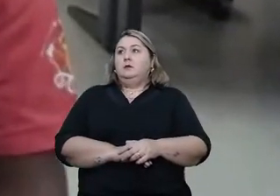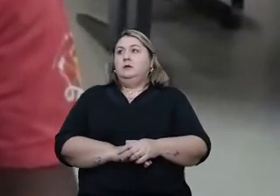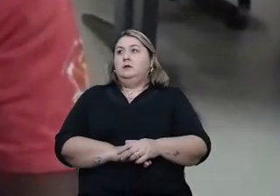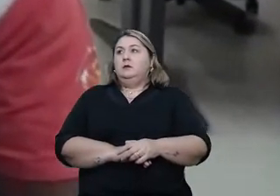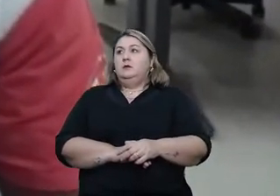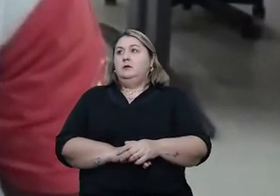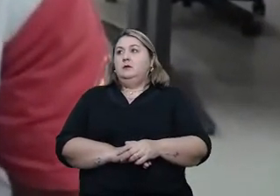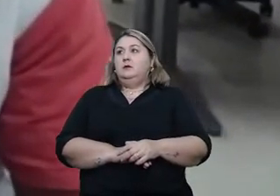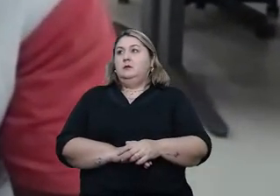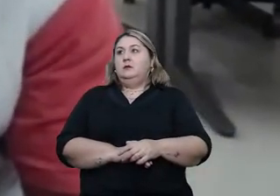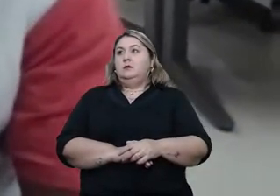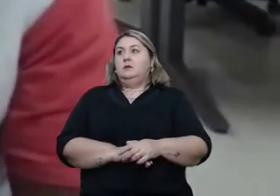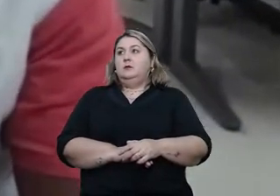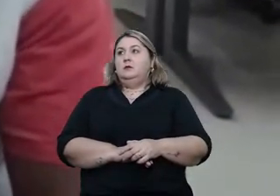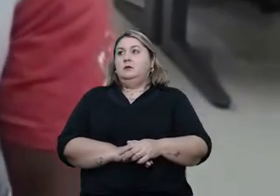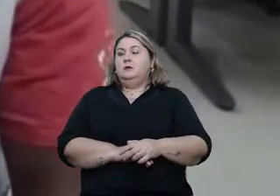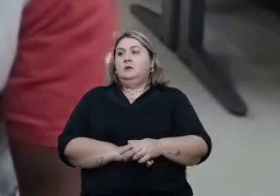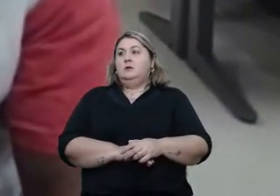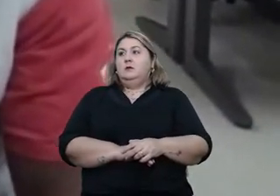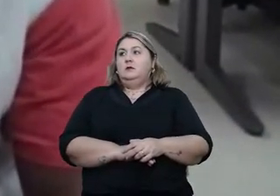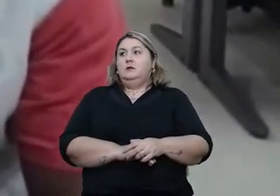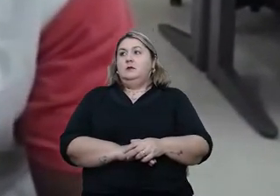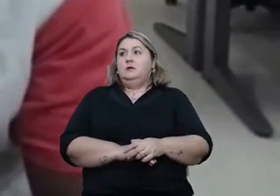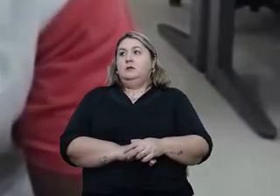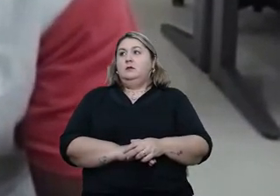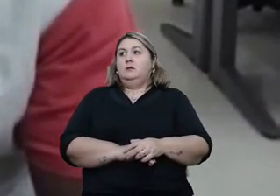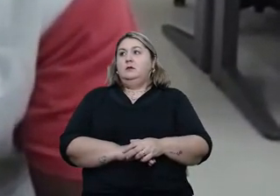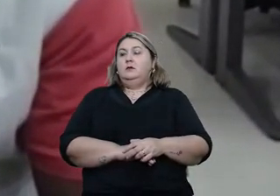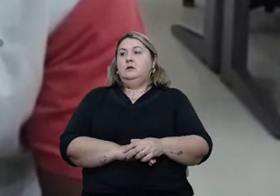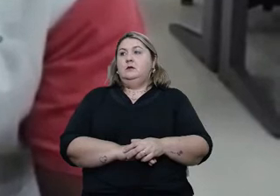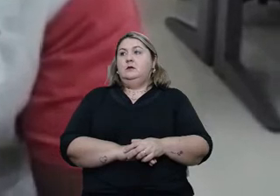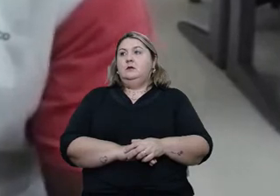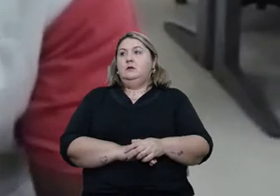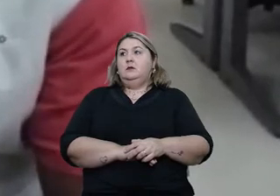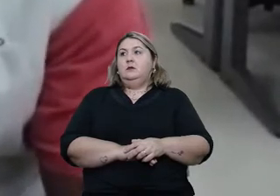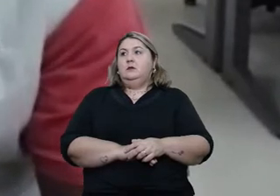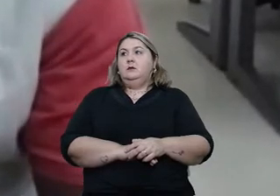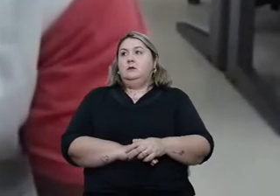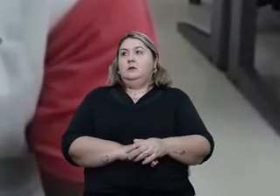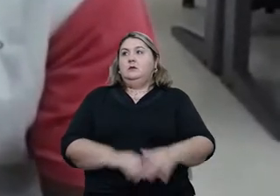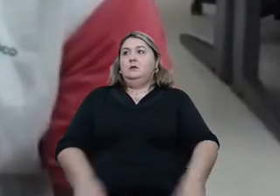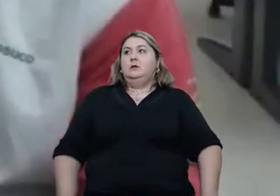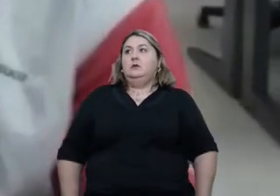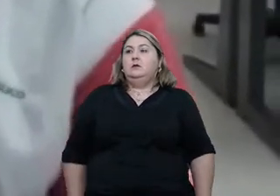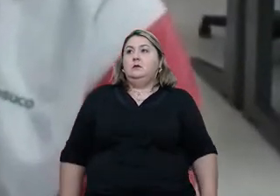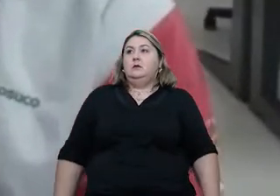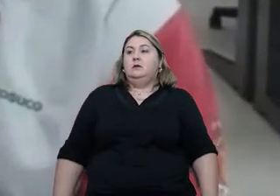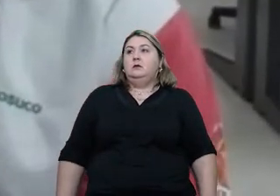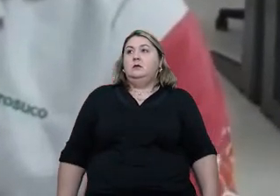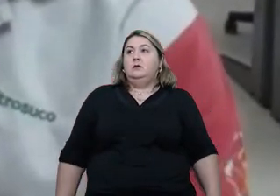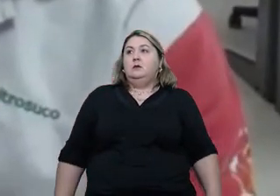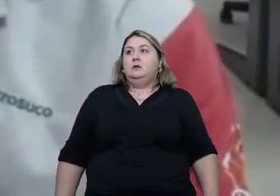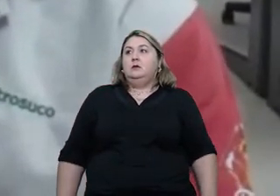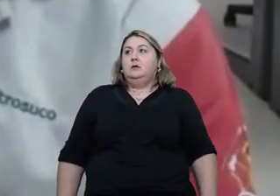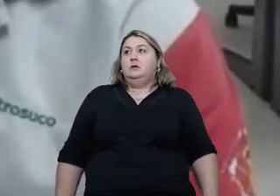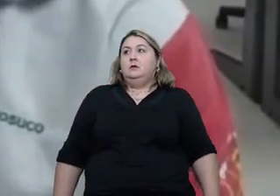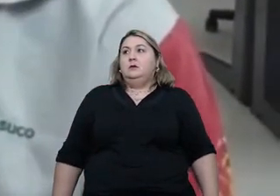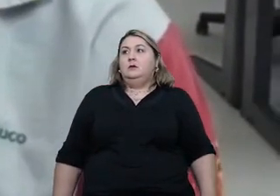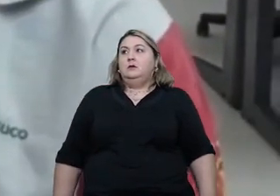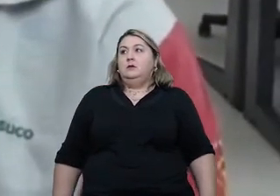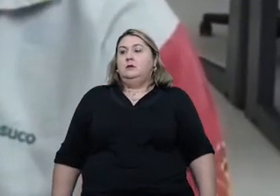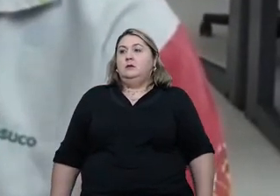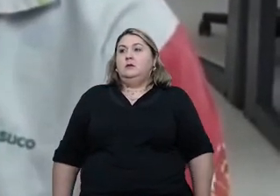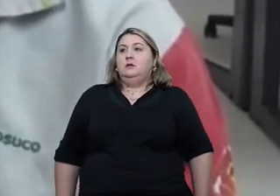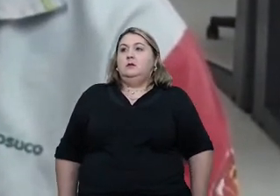Boa noite, galera. Eu sou o Edailton, operador líder aqui da unidade Catanduva. É, e a música que eu quero para essa noite é Regis Anese como